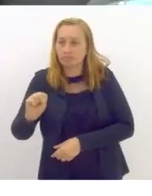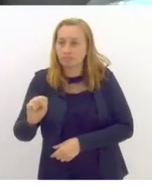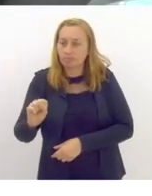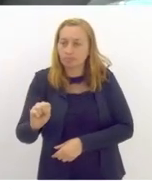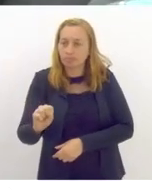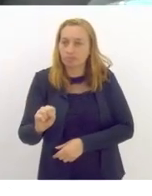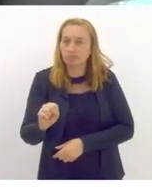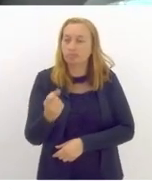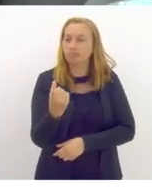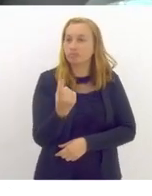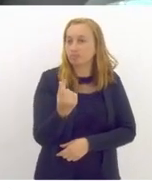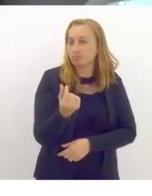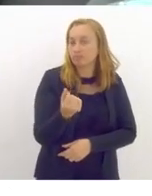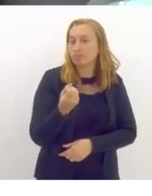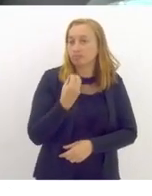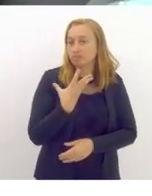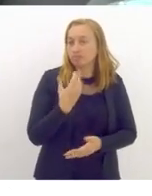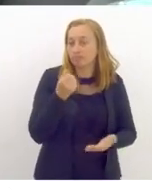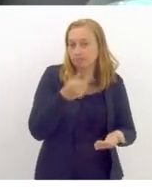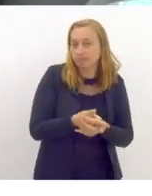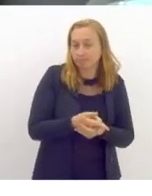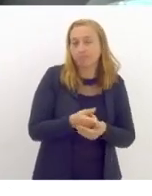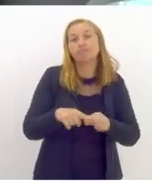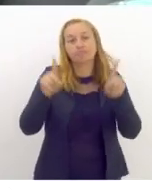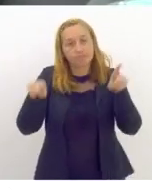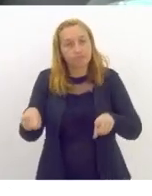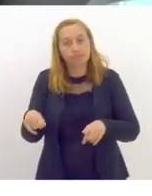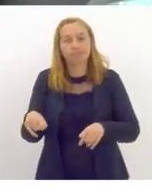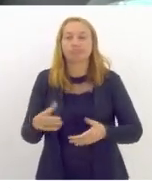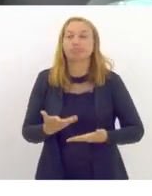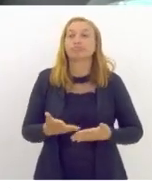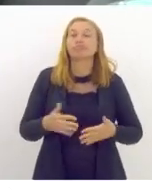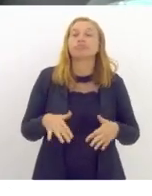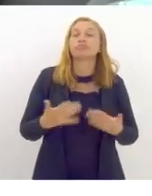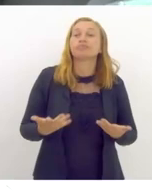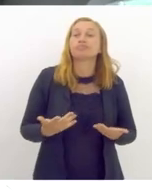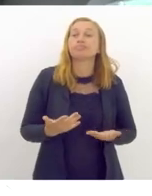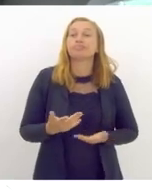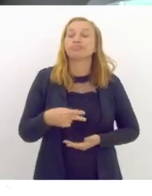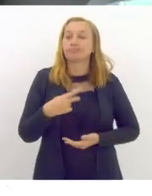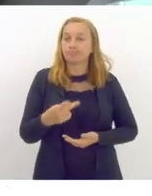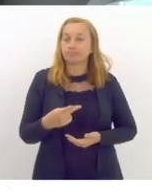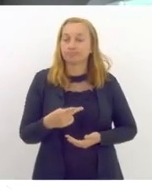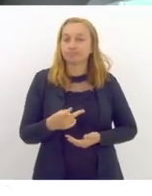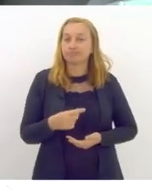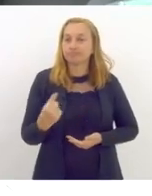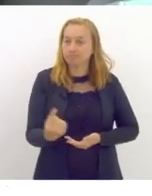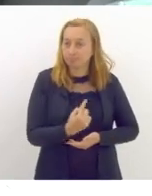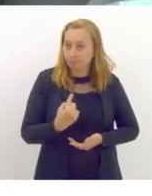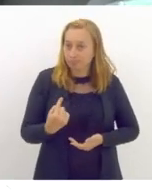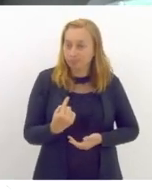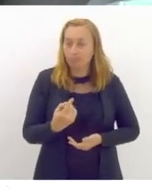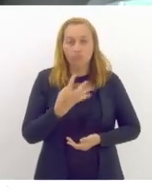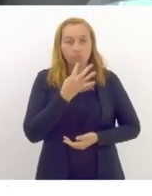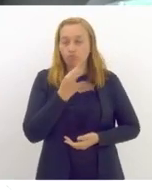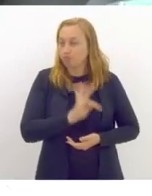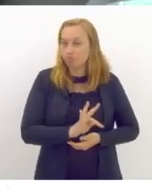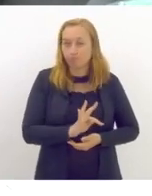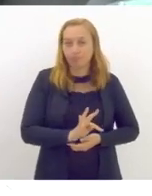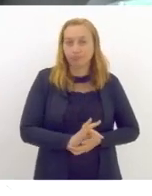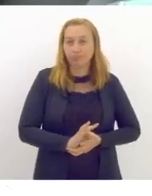receita boa que a gente pode usar para pagamento de folha E aí se justifica pela nossa pelo nosso desconhecimento